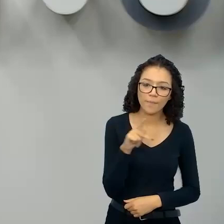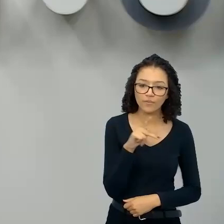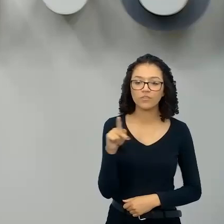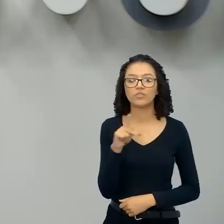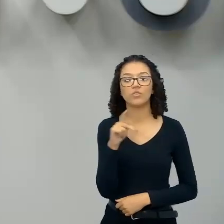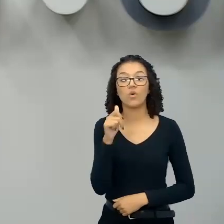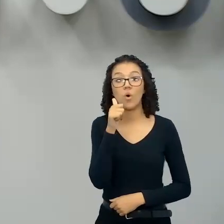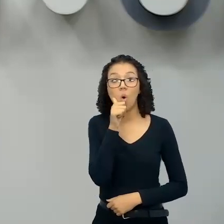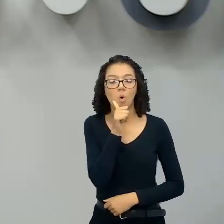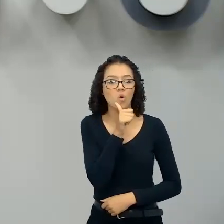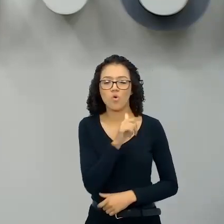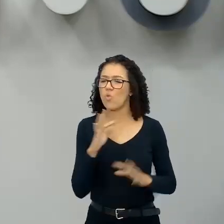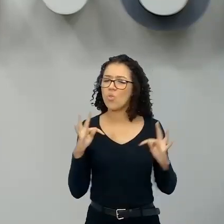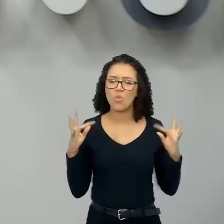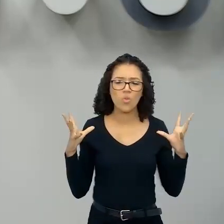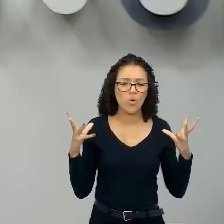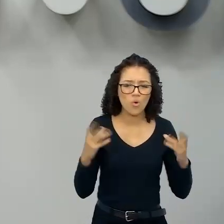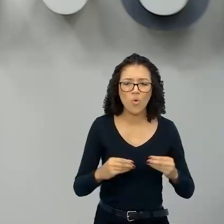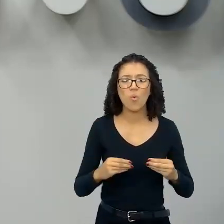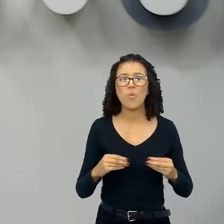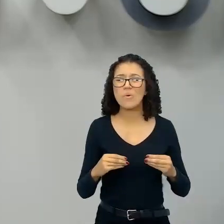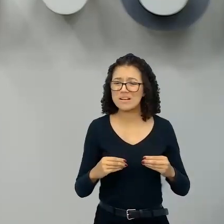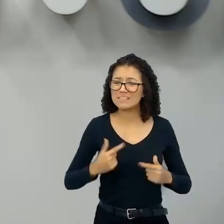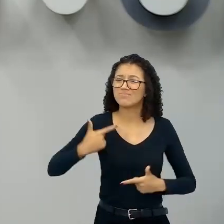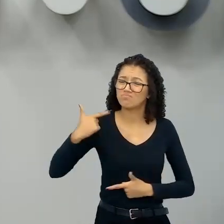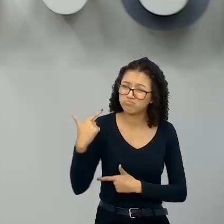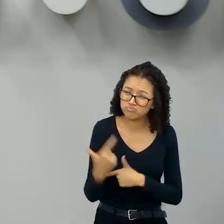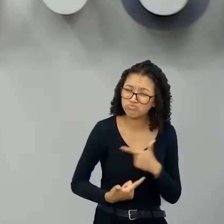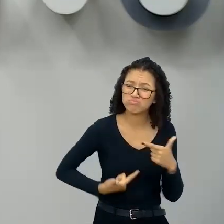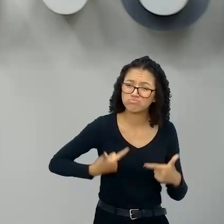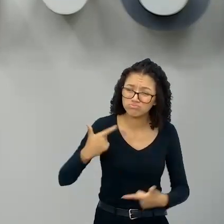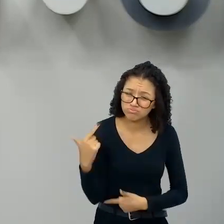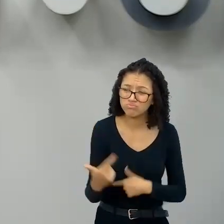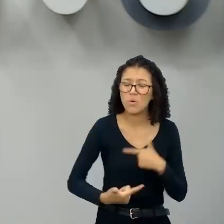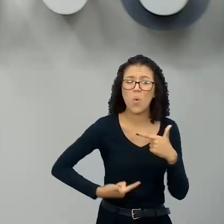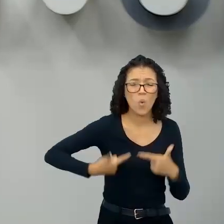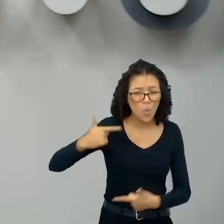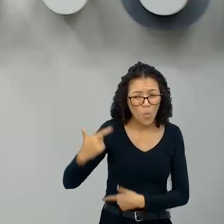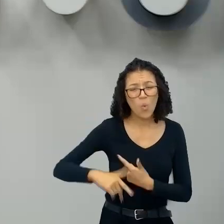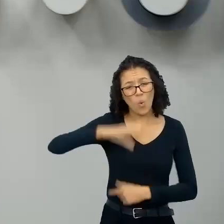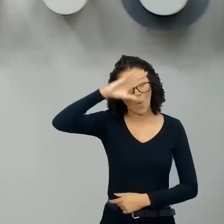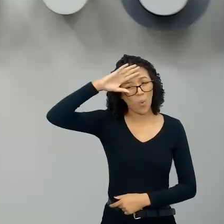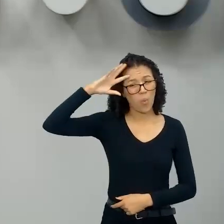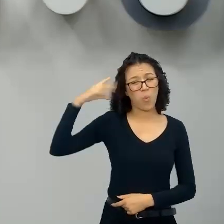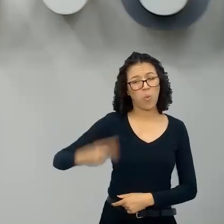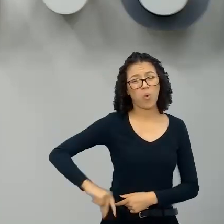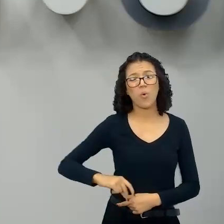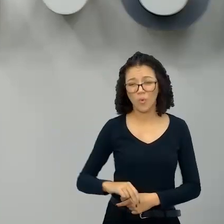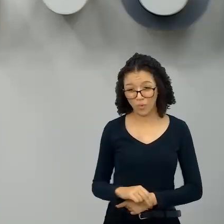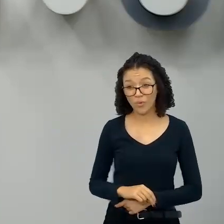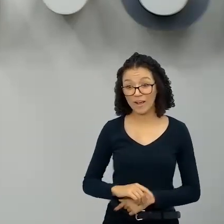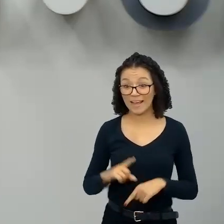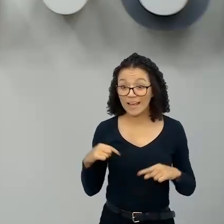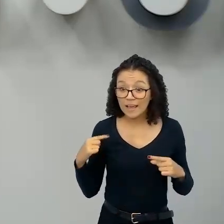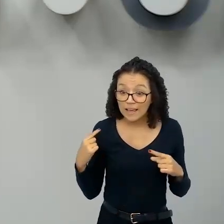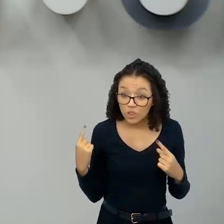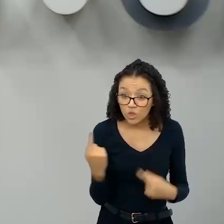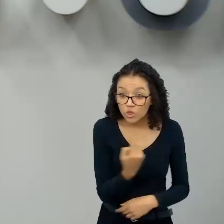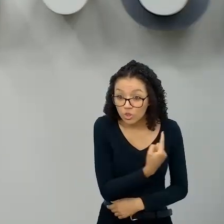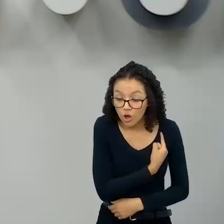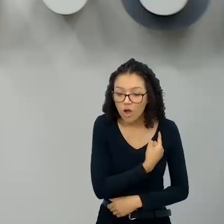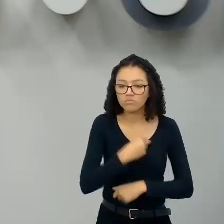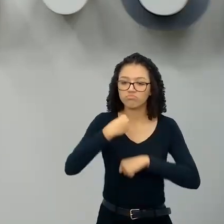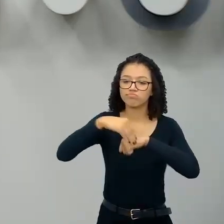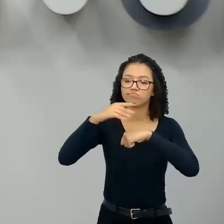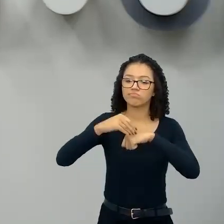escolares, do quanto é exaurido, do quanto é comprometido esse trabalho. E aí essas contribuições reforçam,